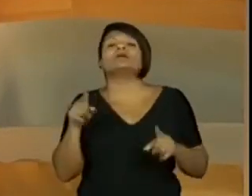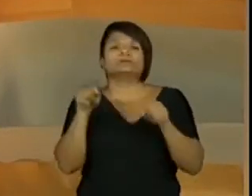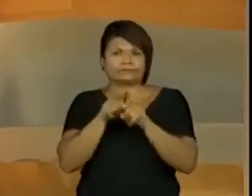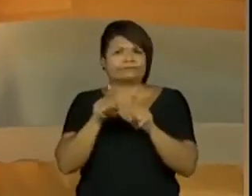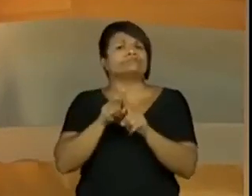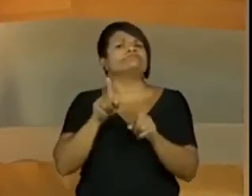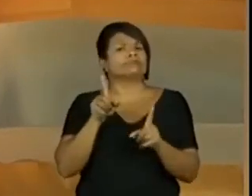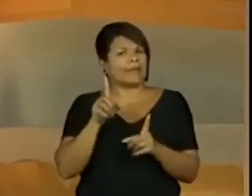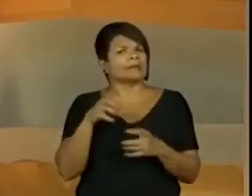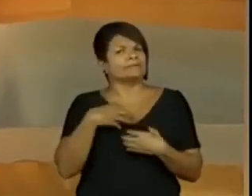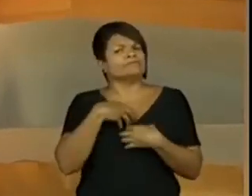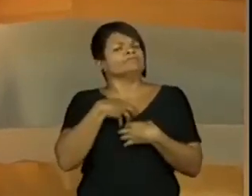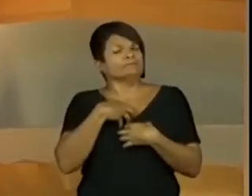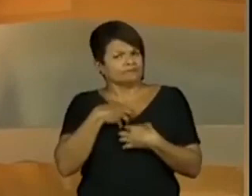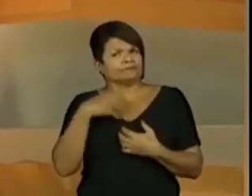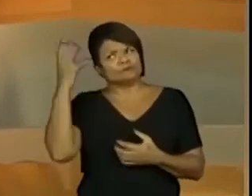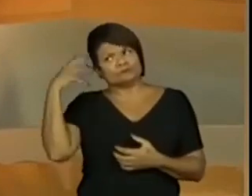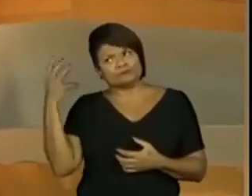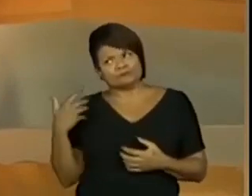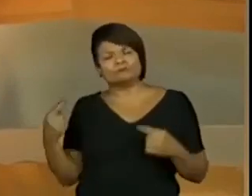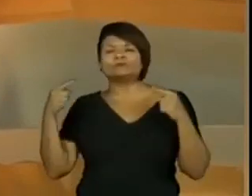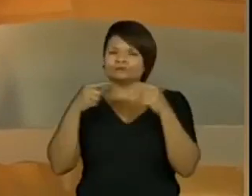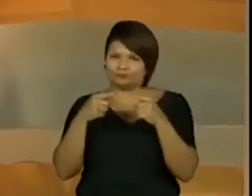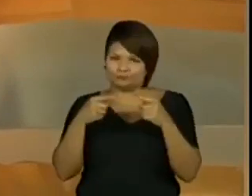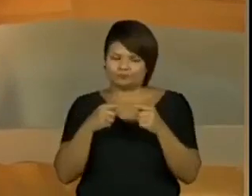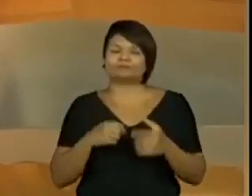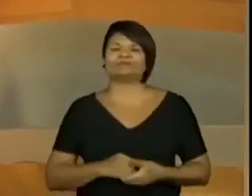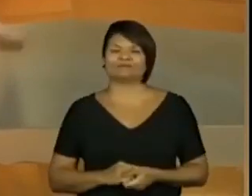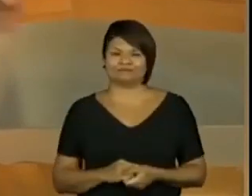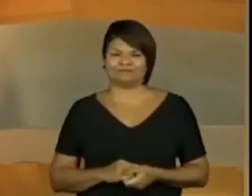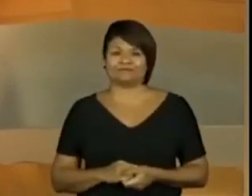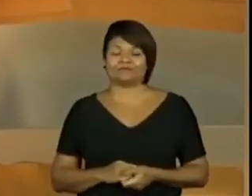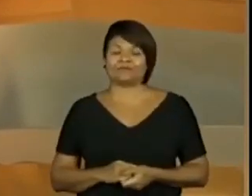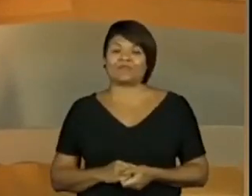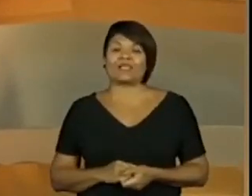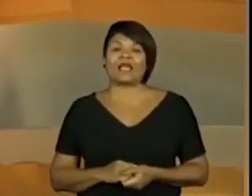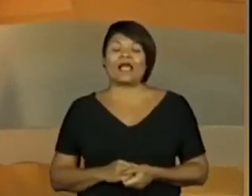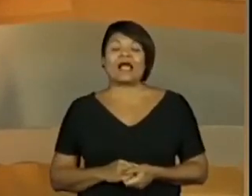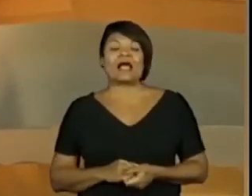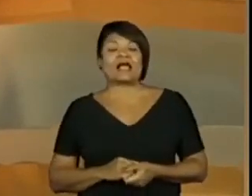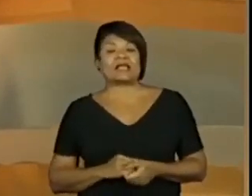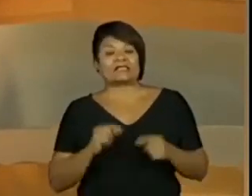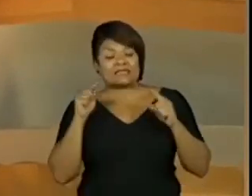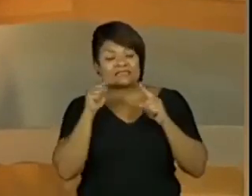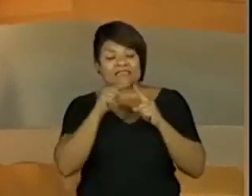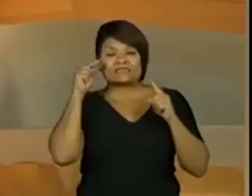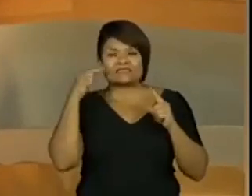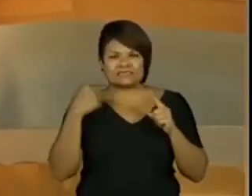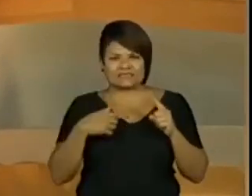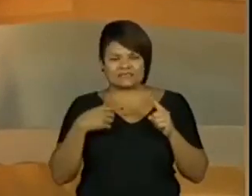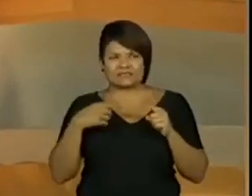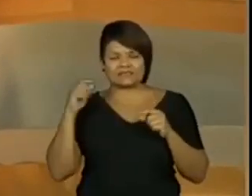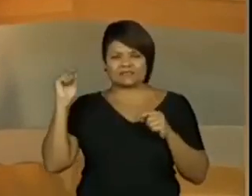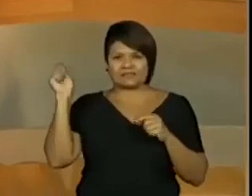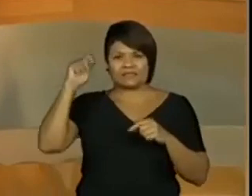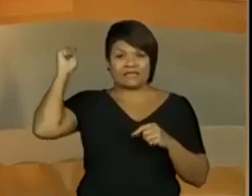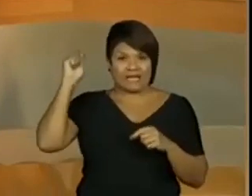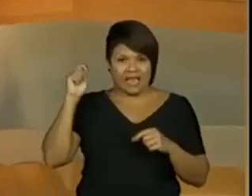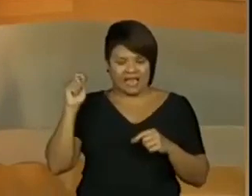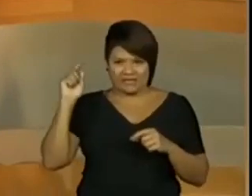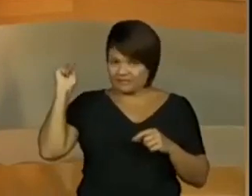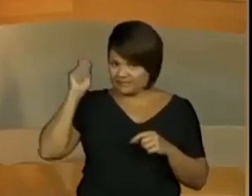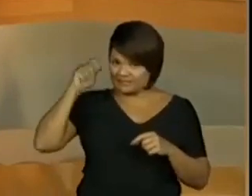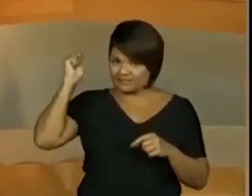é realmente inspiradora para a história da Doralice. Na Cinderela, as irmãs da Cinderela eram